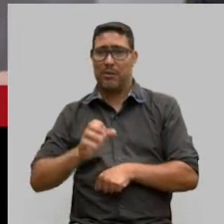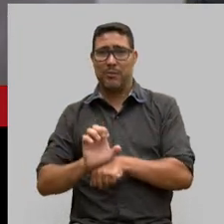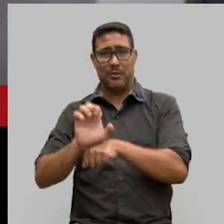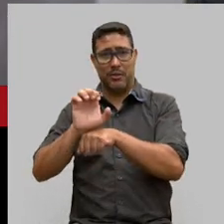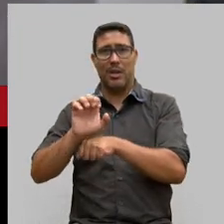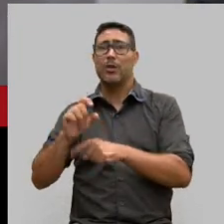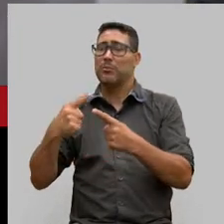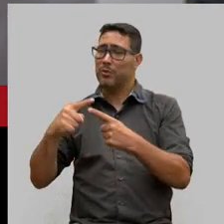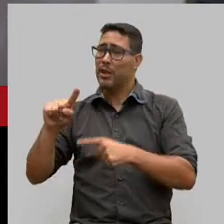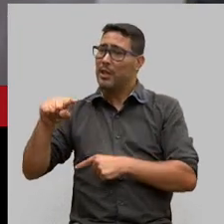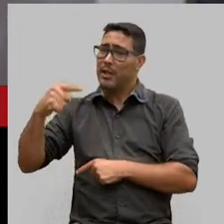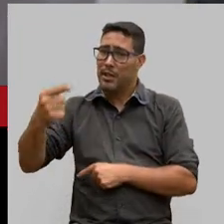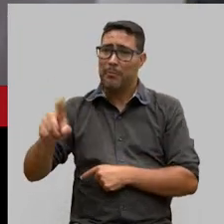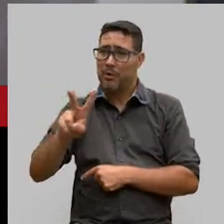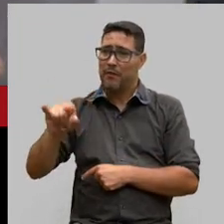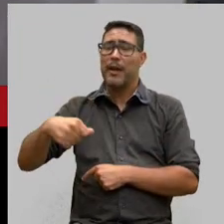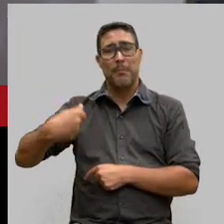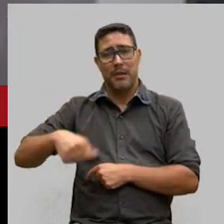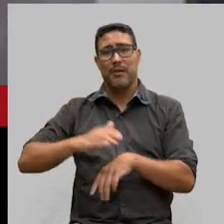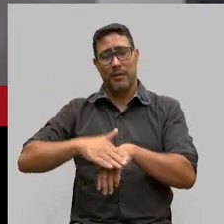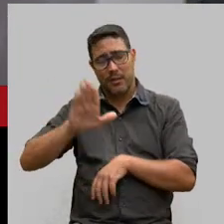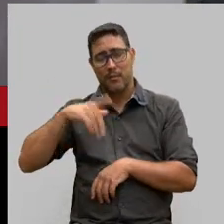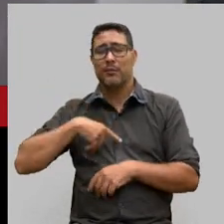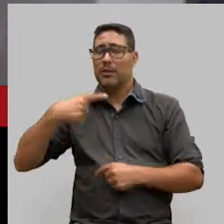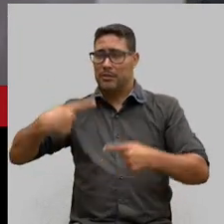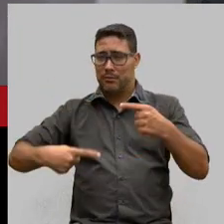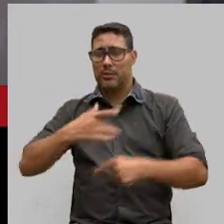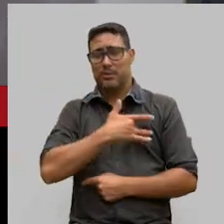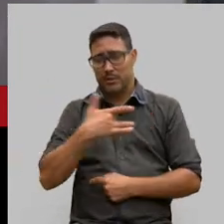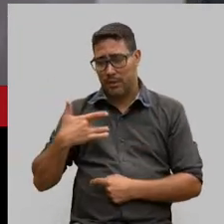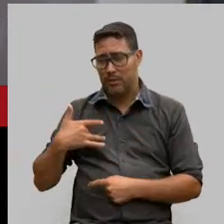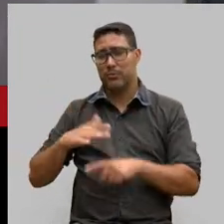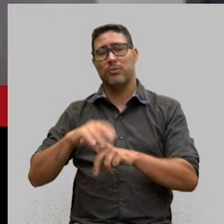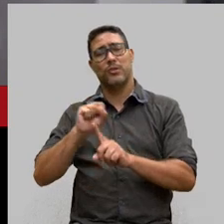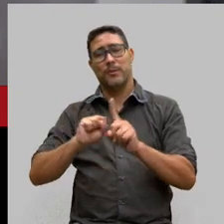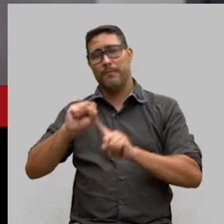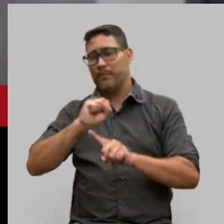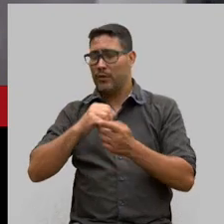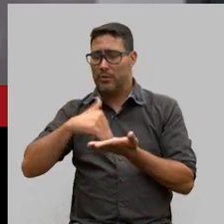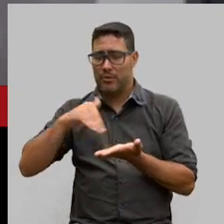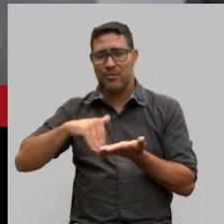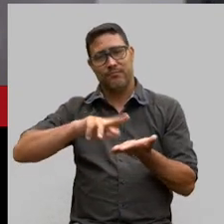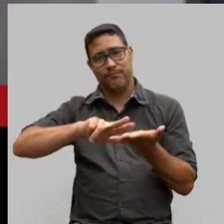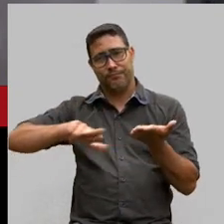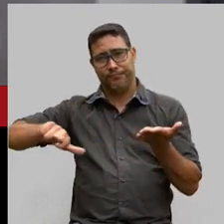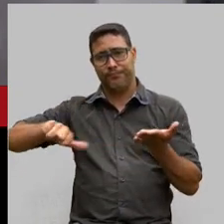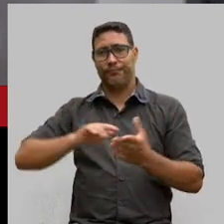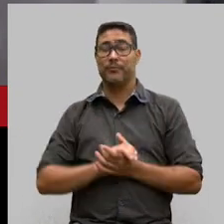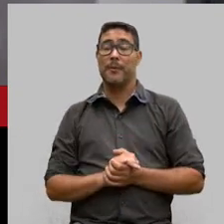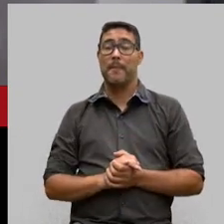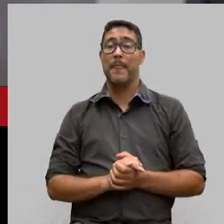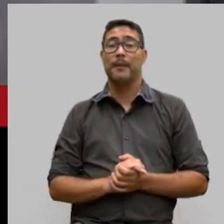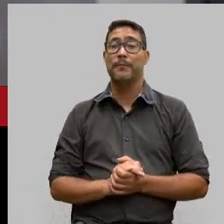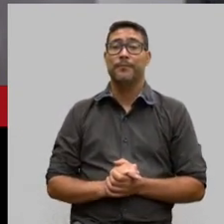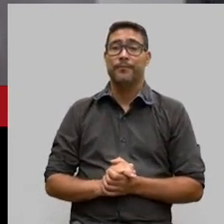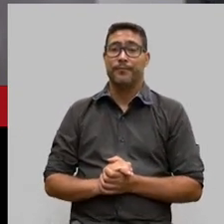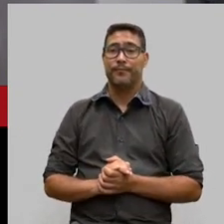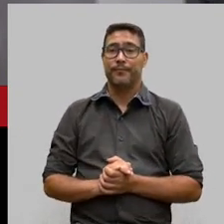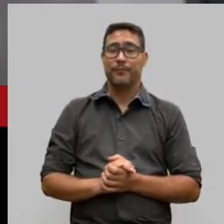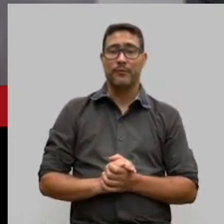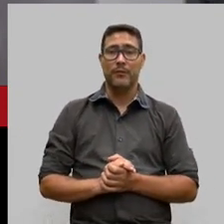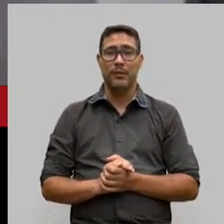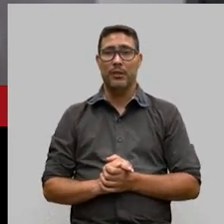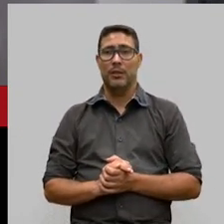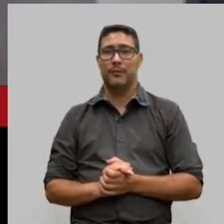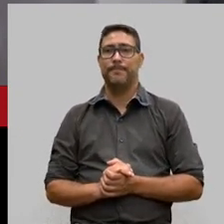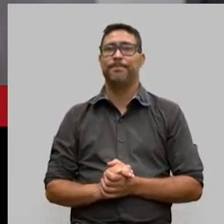na política de saúde na política de assistência social em outras tantas políticas queria dizer que sobre diagnóstico né o